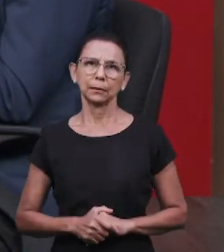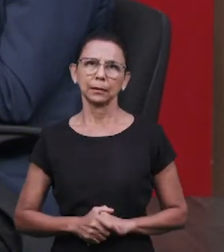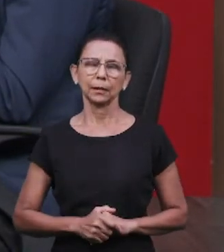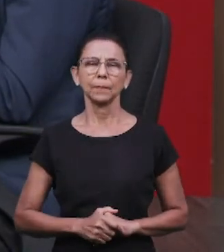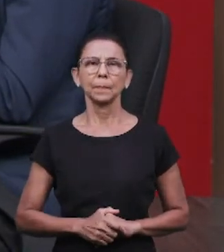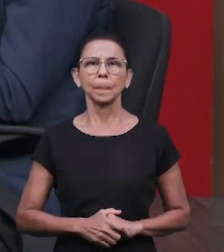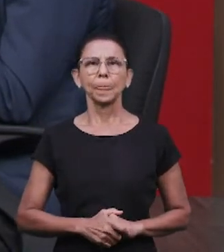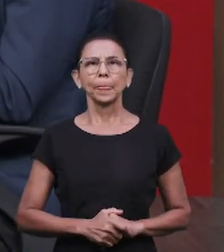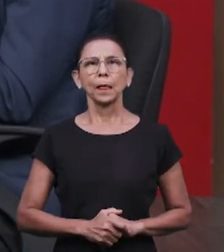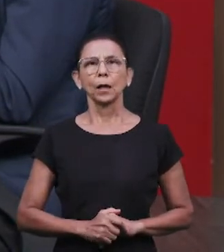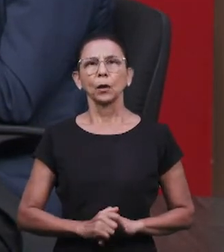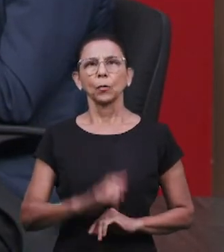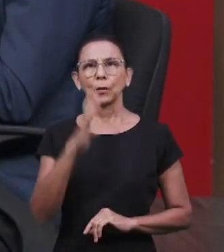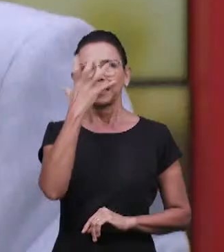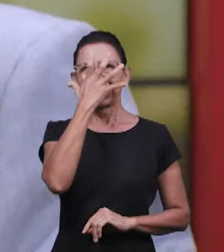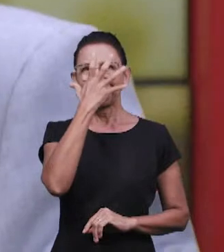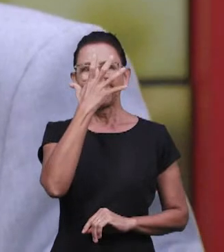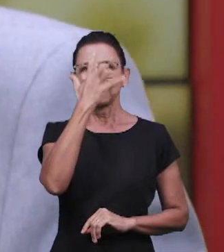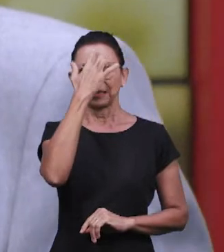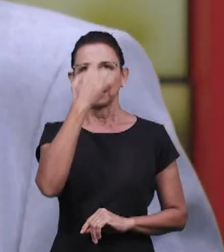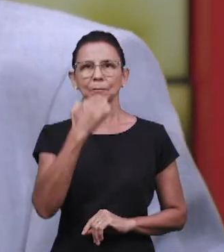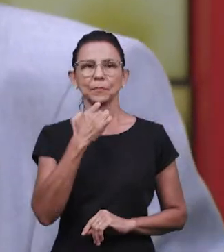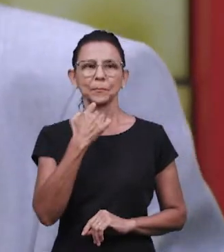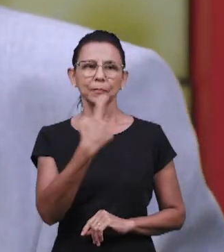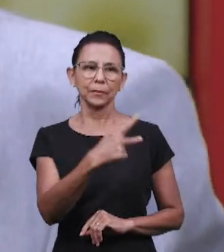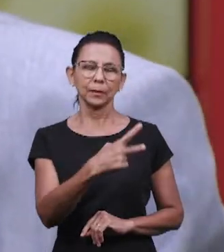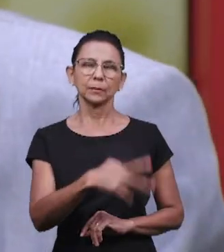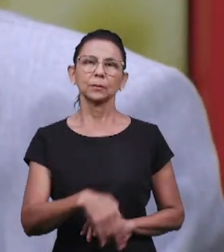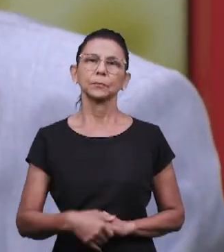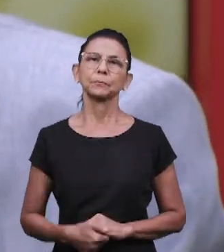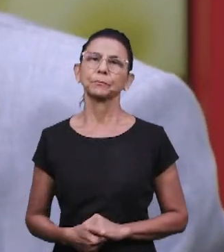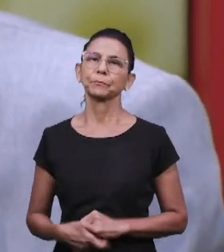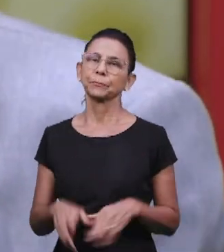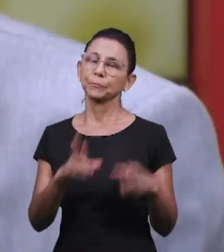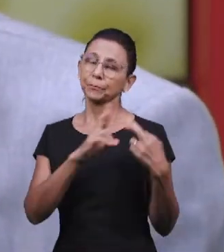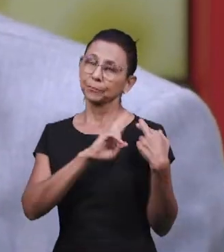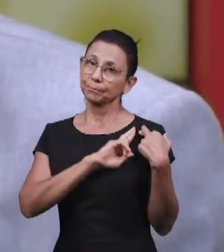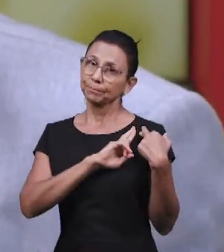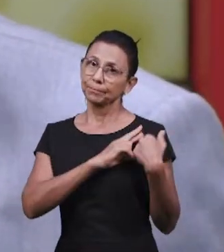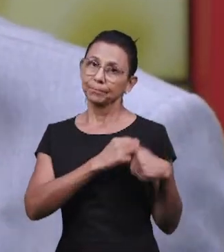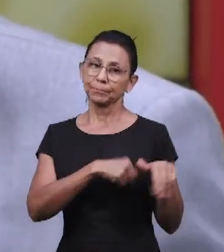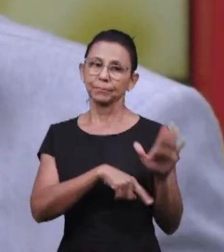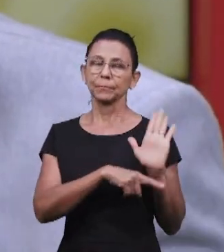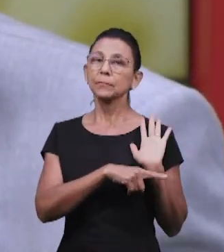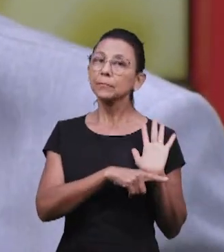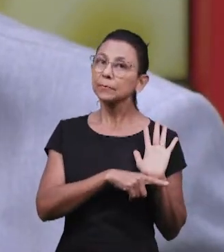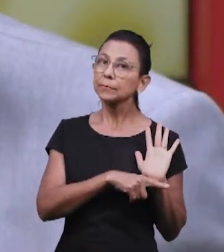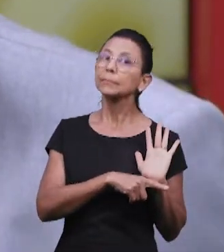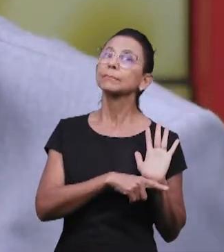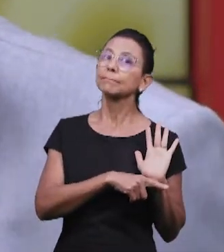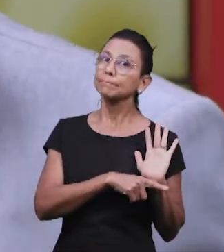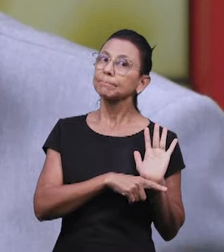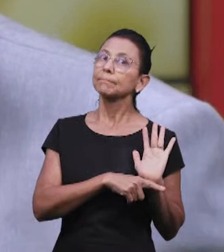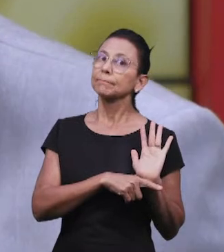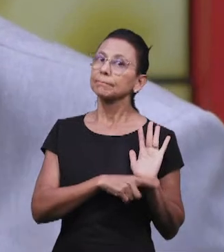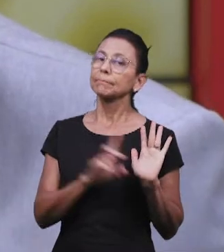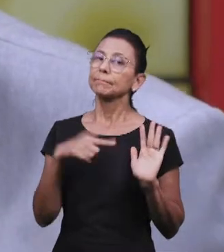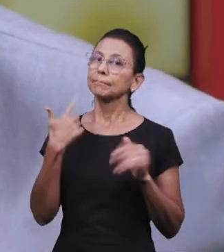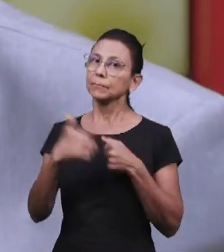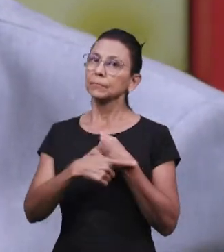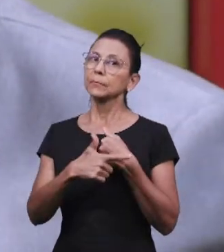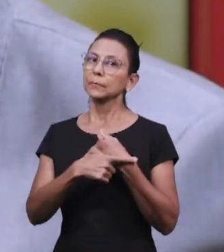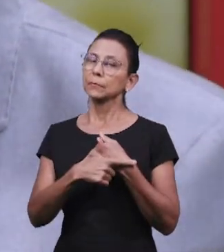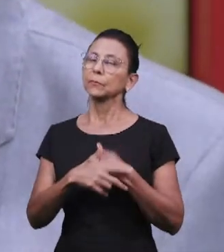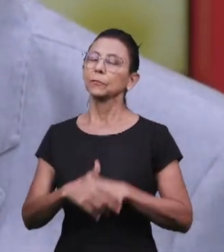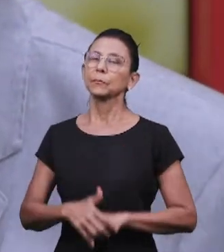formação do caráter daquela criança, que é responsabilidade nossa, pais, formar esse caráter, ou ajudar a formar esse